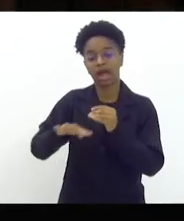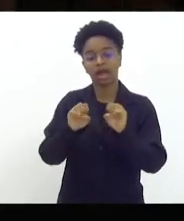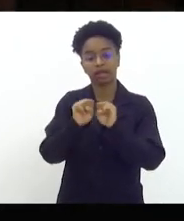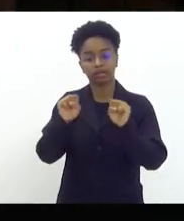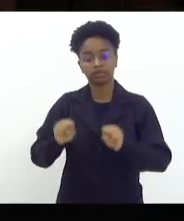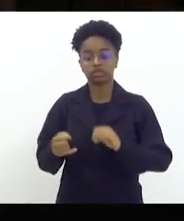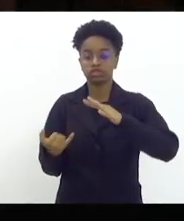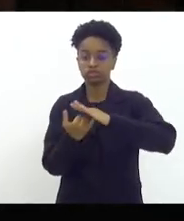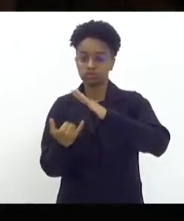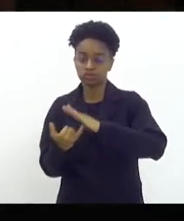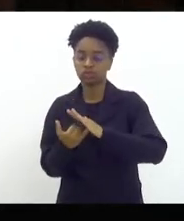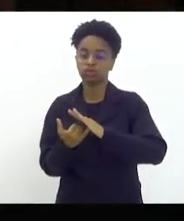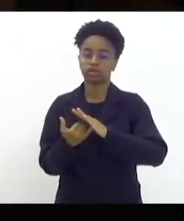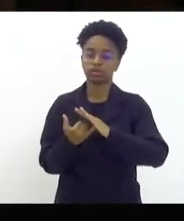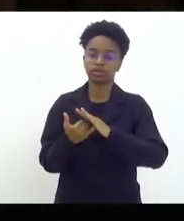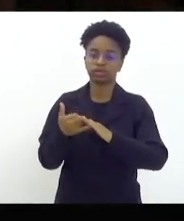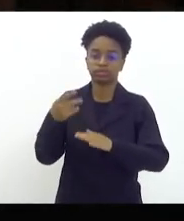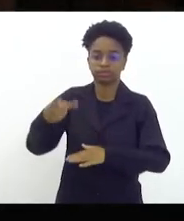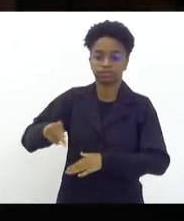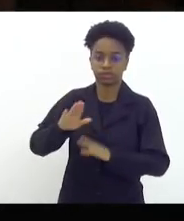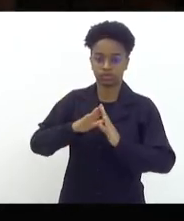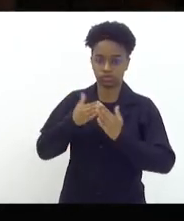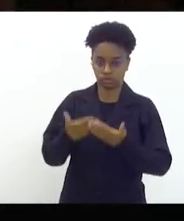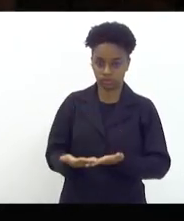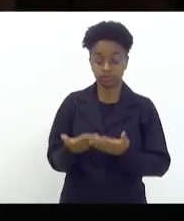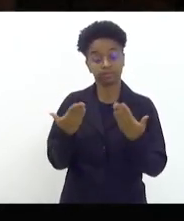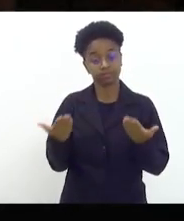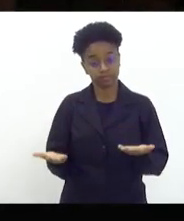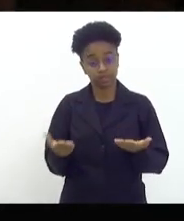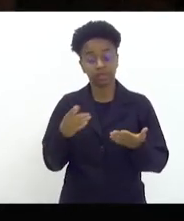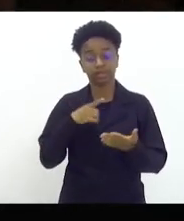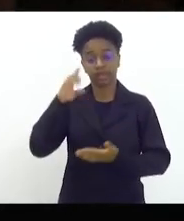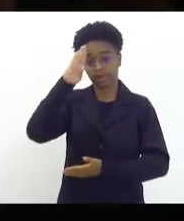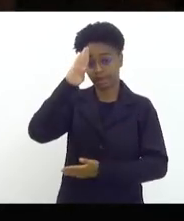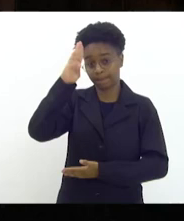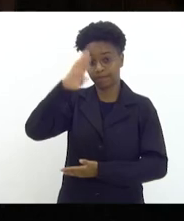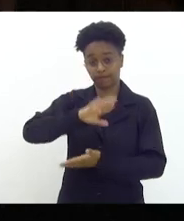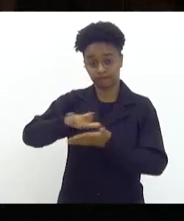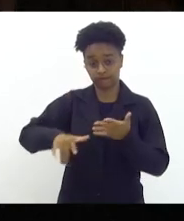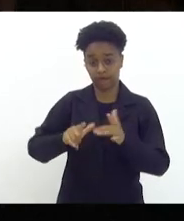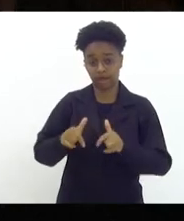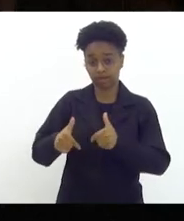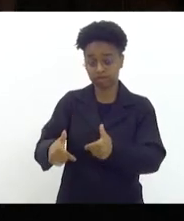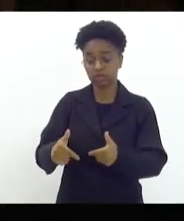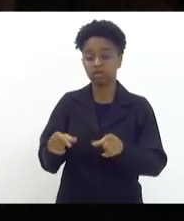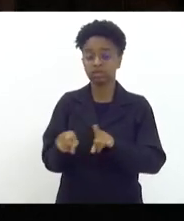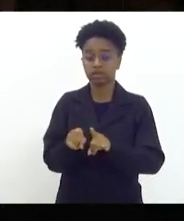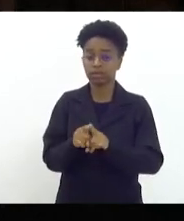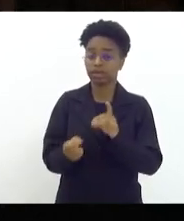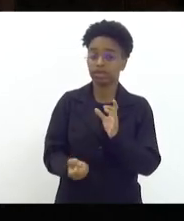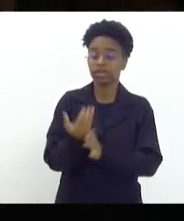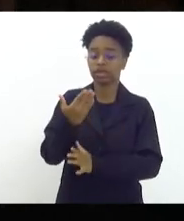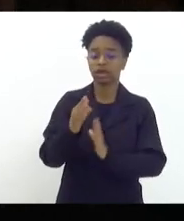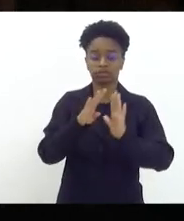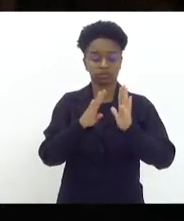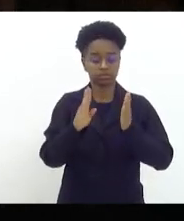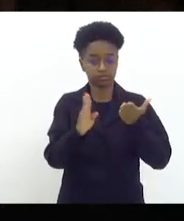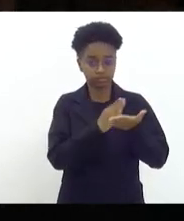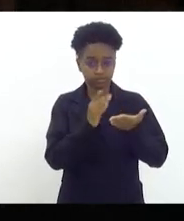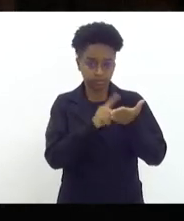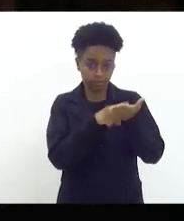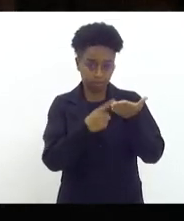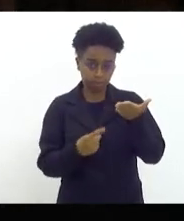das instituições de ensino então entre as principais medidas estava a elaboração de uma cartilha de